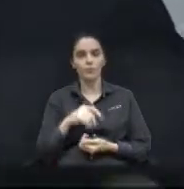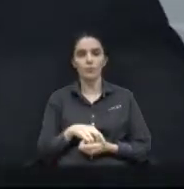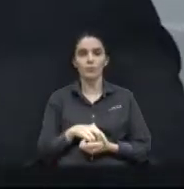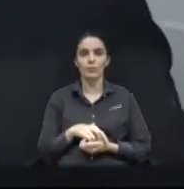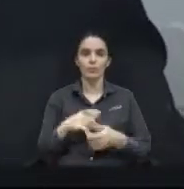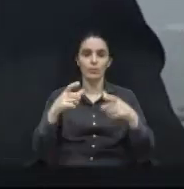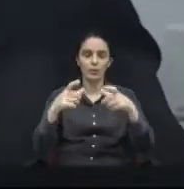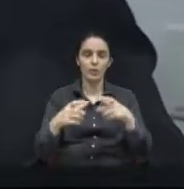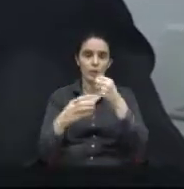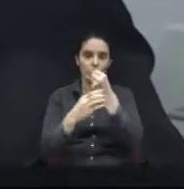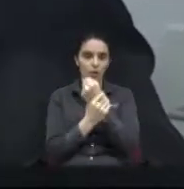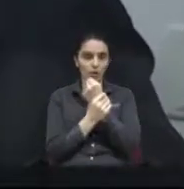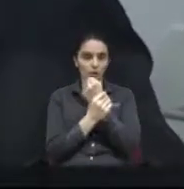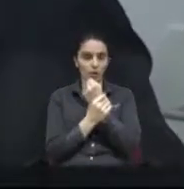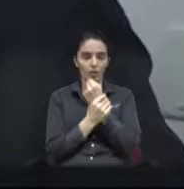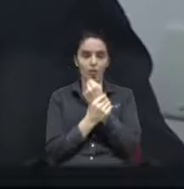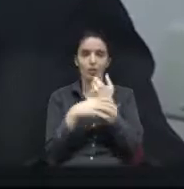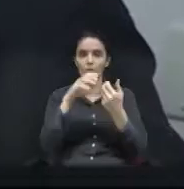hoje